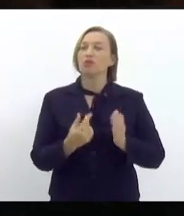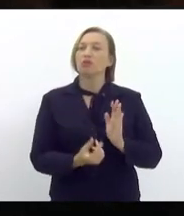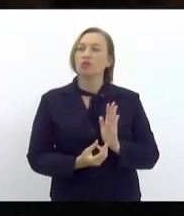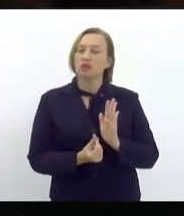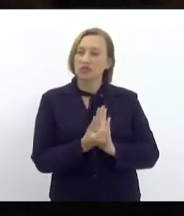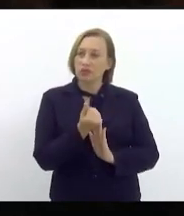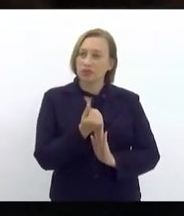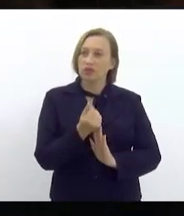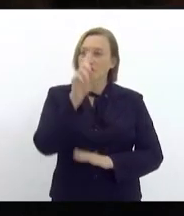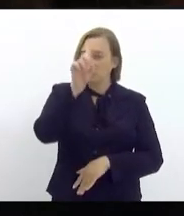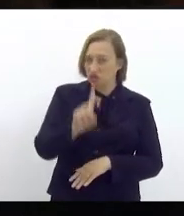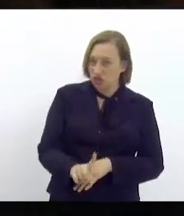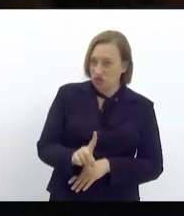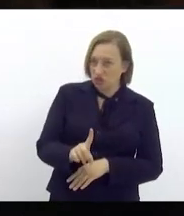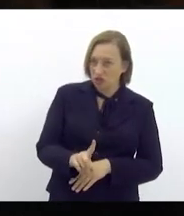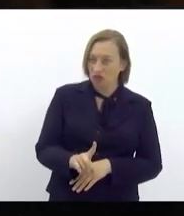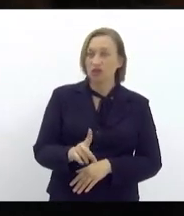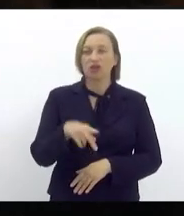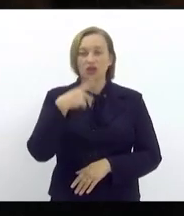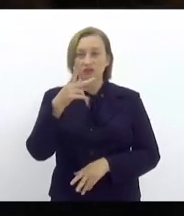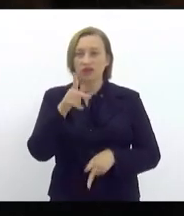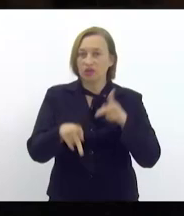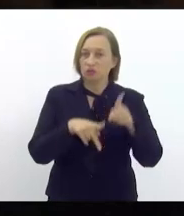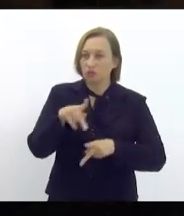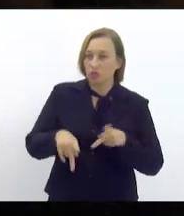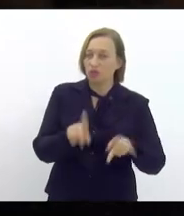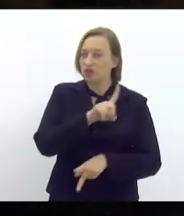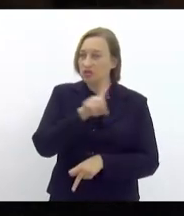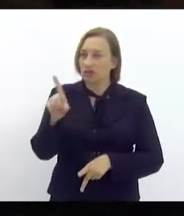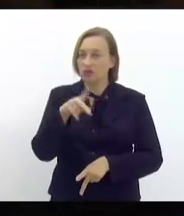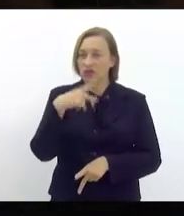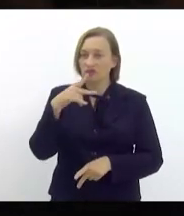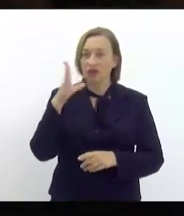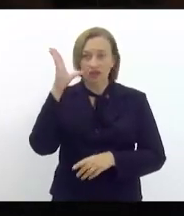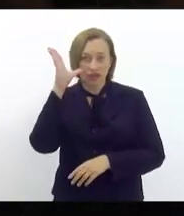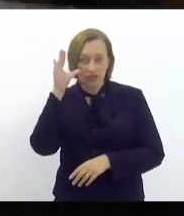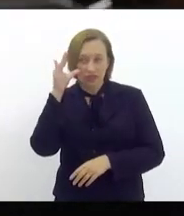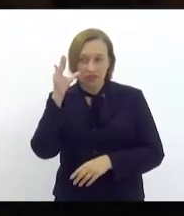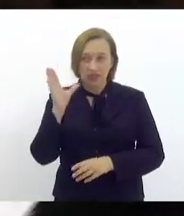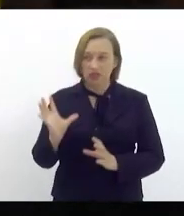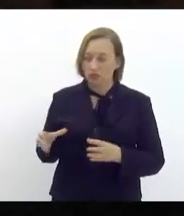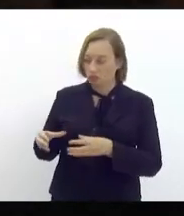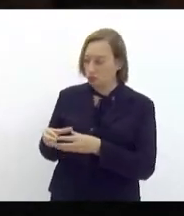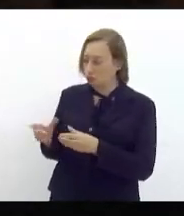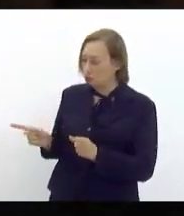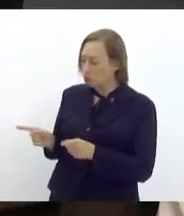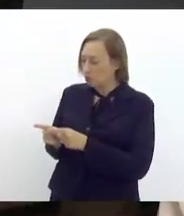fale sobre direitos que fale sobre o povo e não que fale de interesses de uma minoria